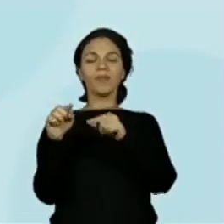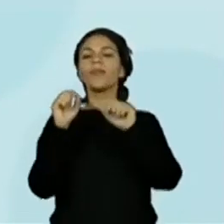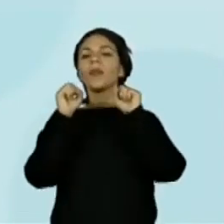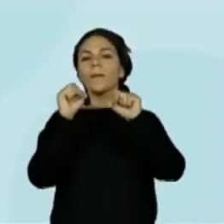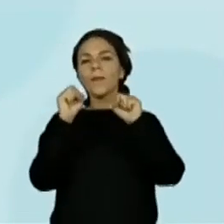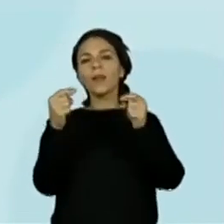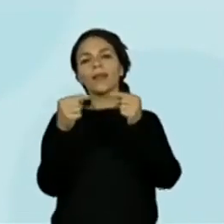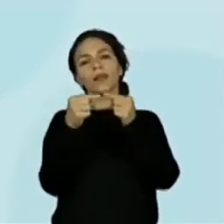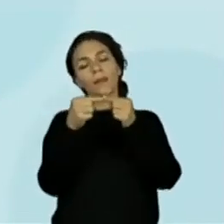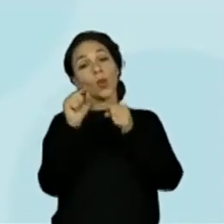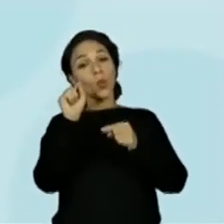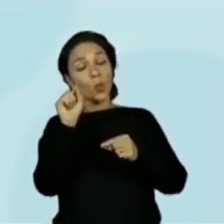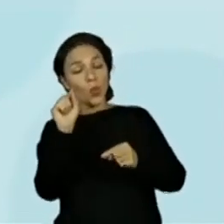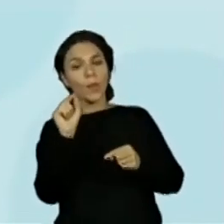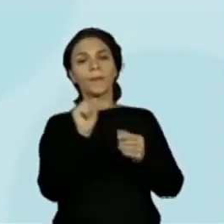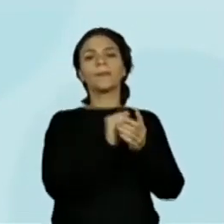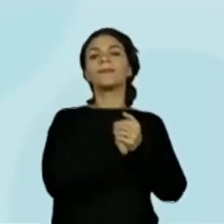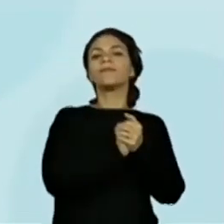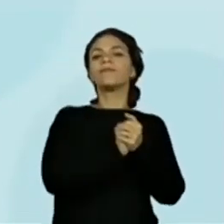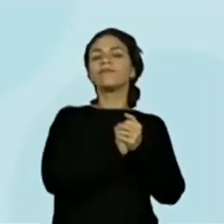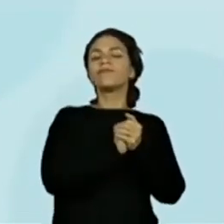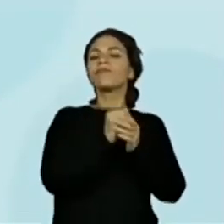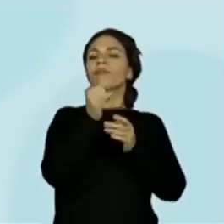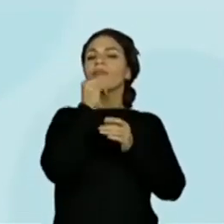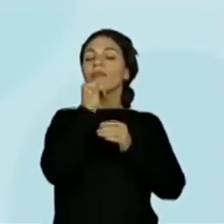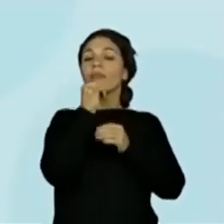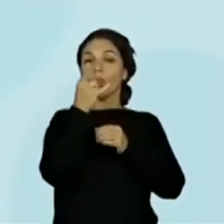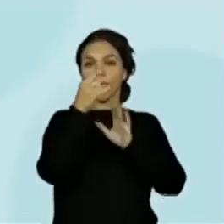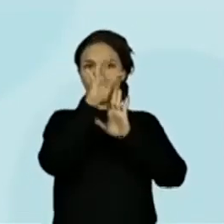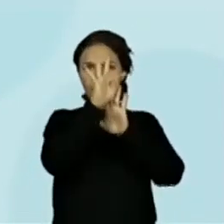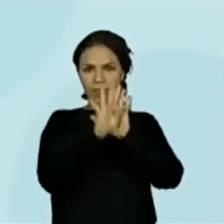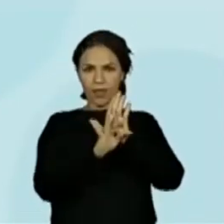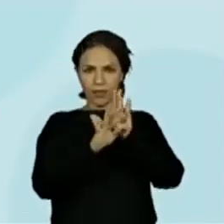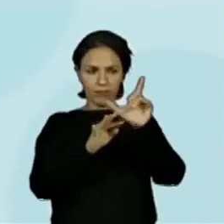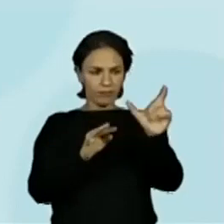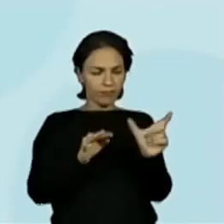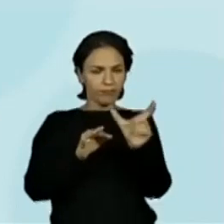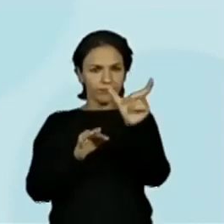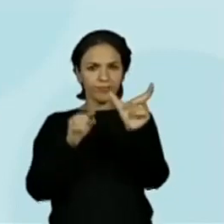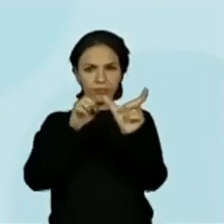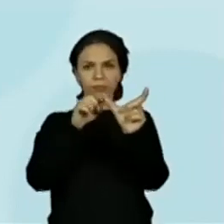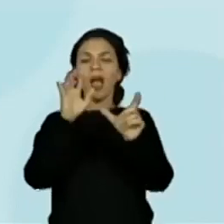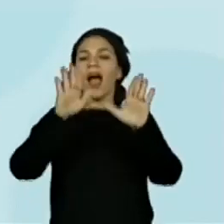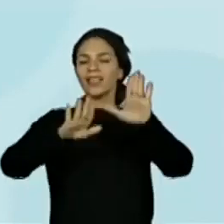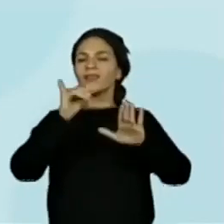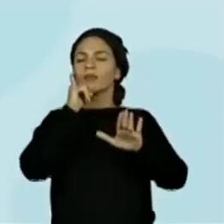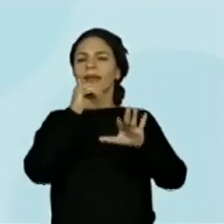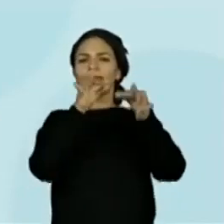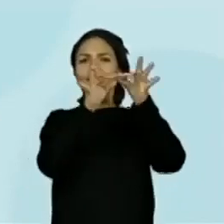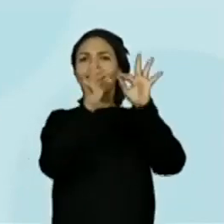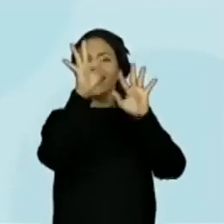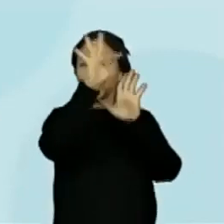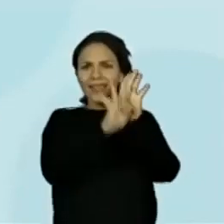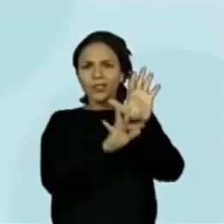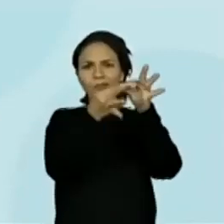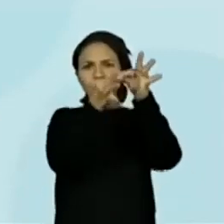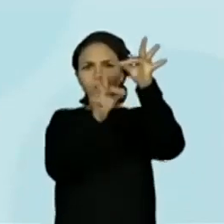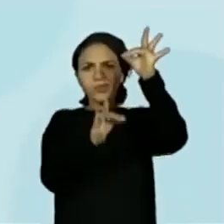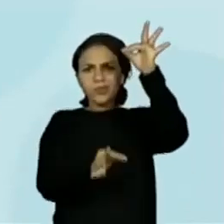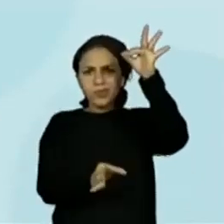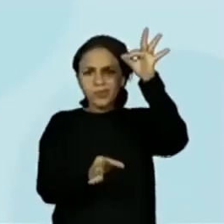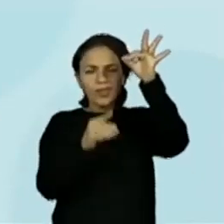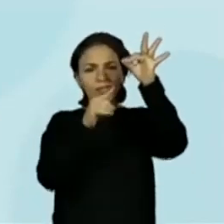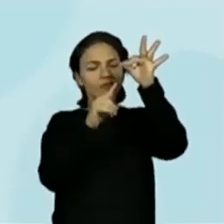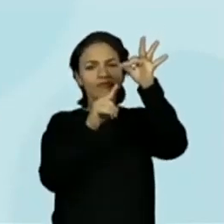quando nós queremos pegar um pedacinho de um texto. Ele é um texto enorme, mas eu quero só aquele